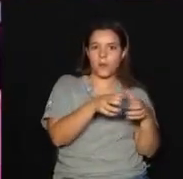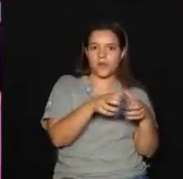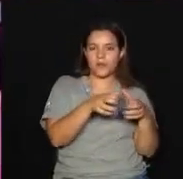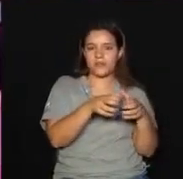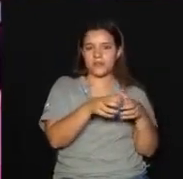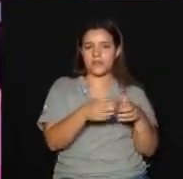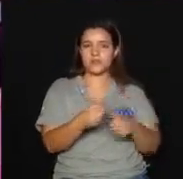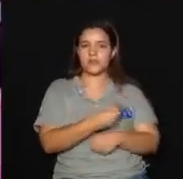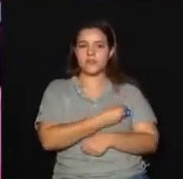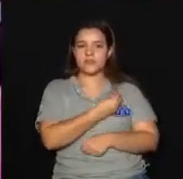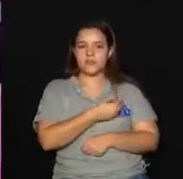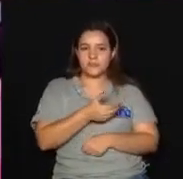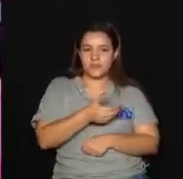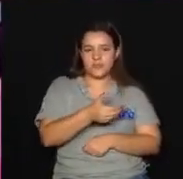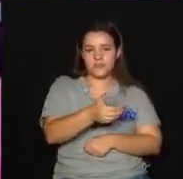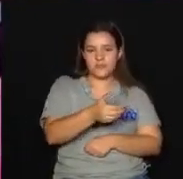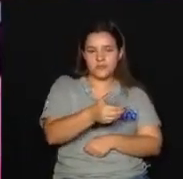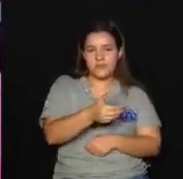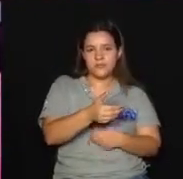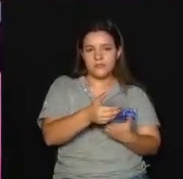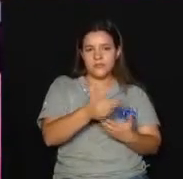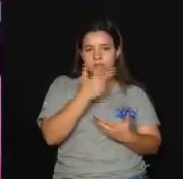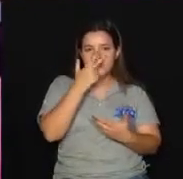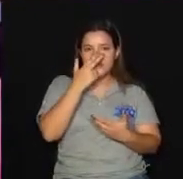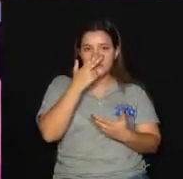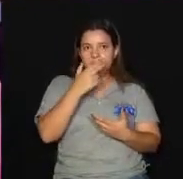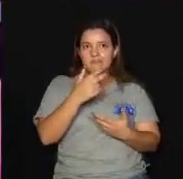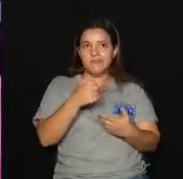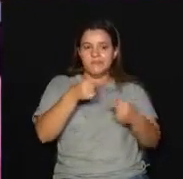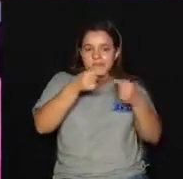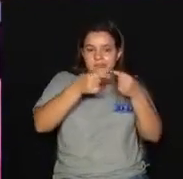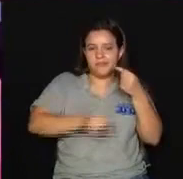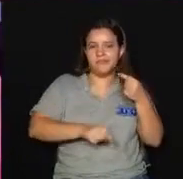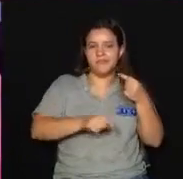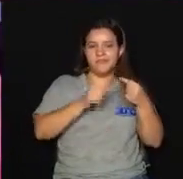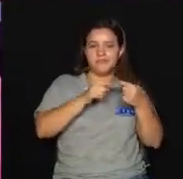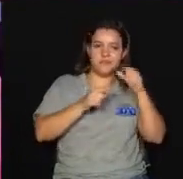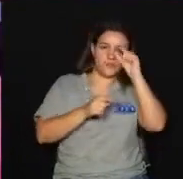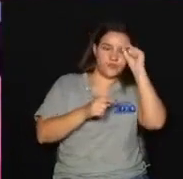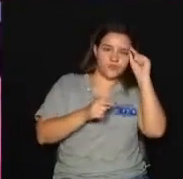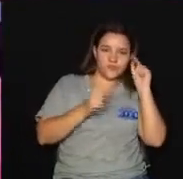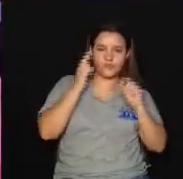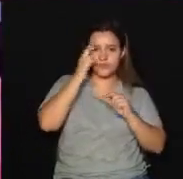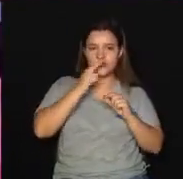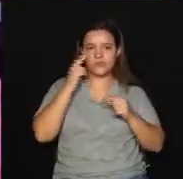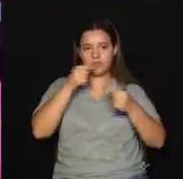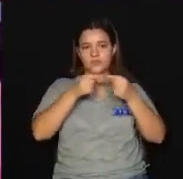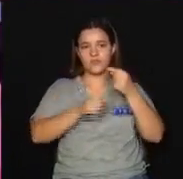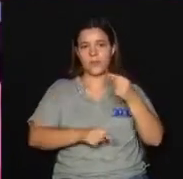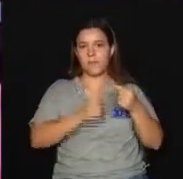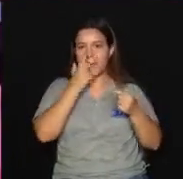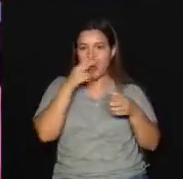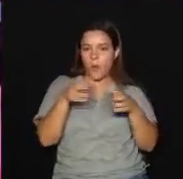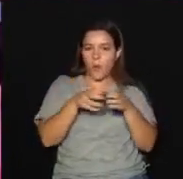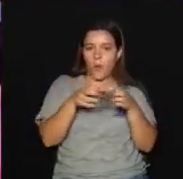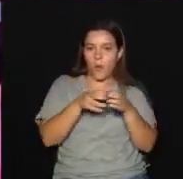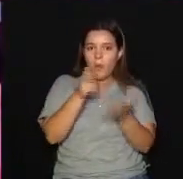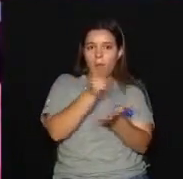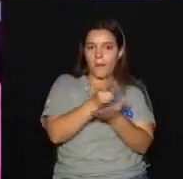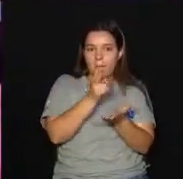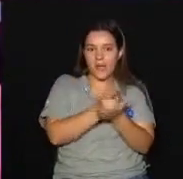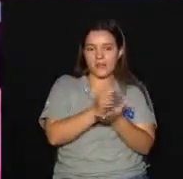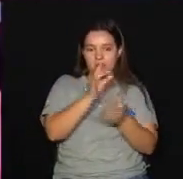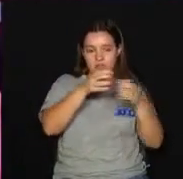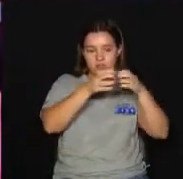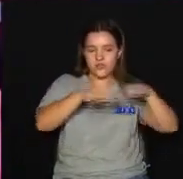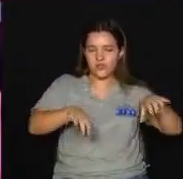em determinado momento, sofreu uma ruptura. Quer dizer, esse é o mesmo grupo, né? Eu